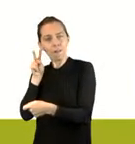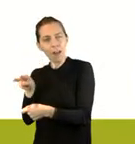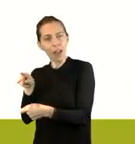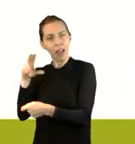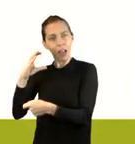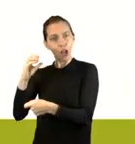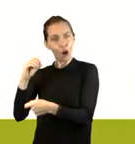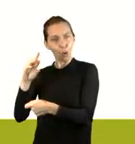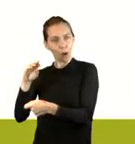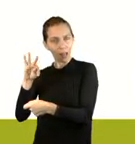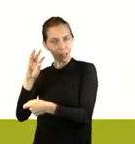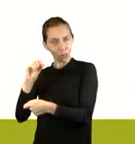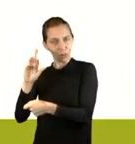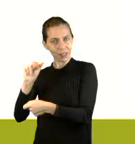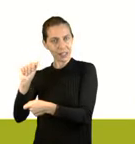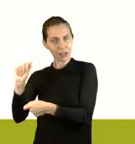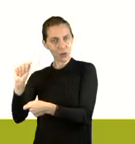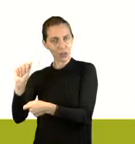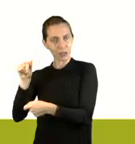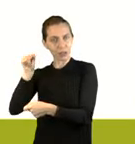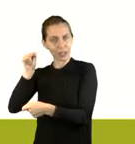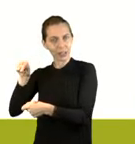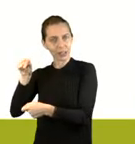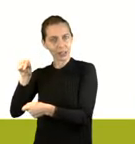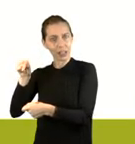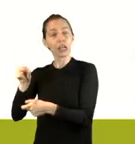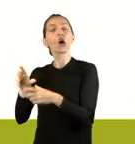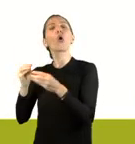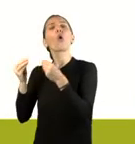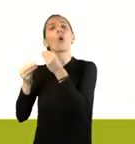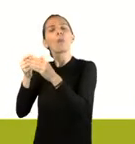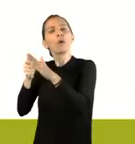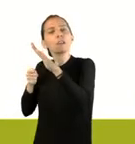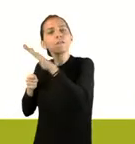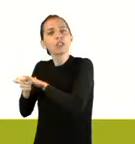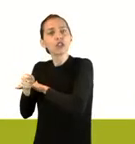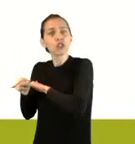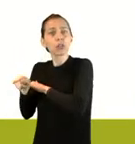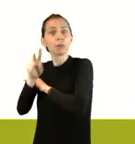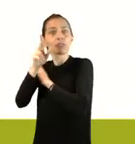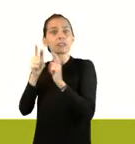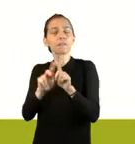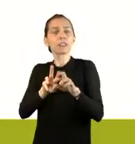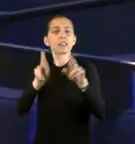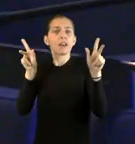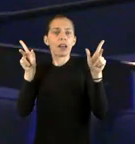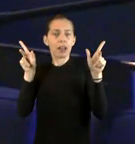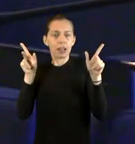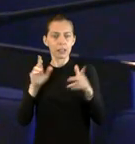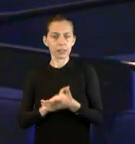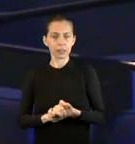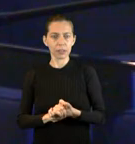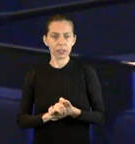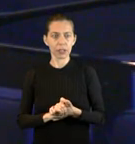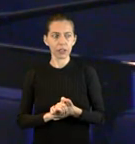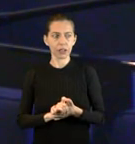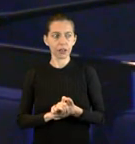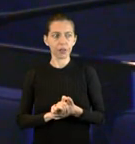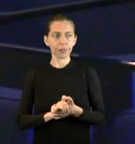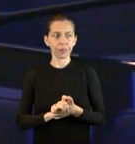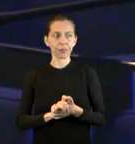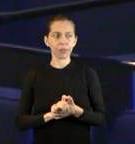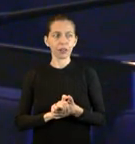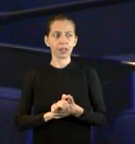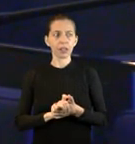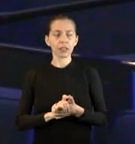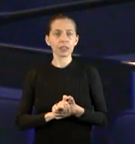Veja como investir, veja as taxas e sinta a diferença. Temos uma outra pergunta do chat, o